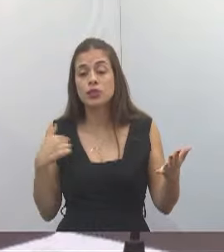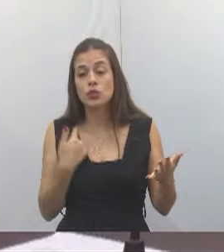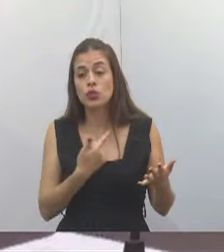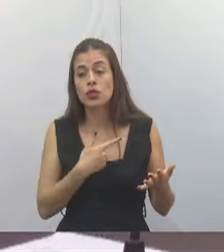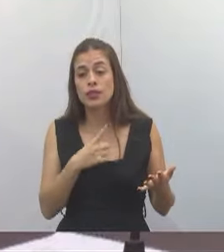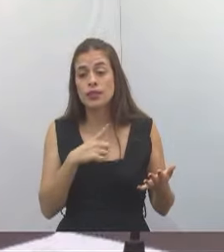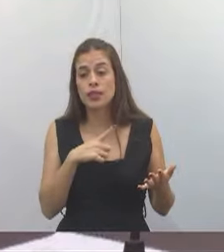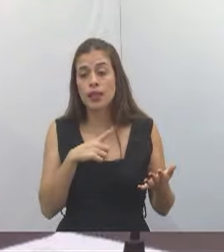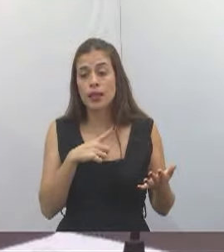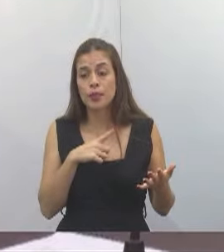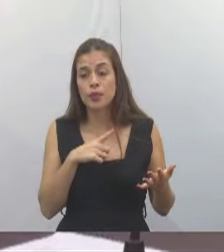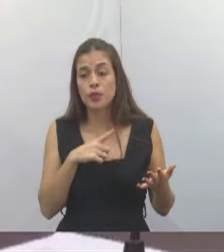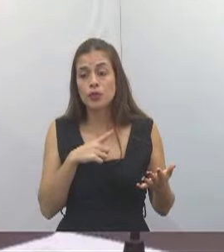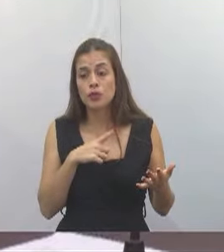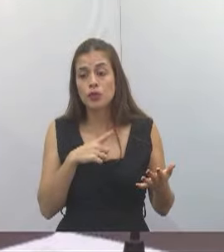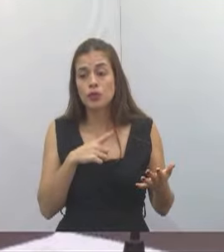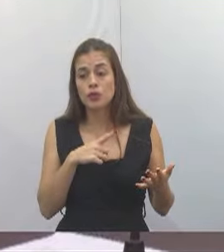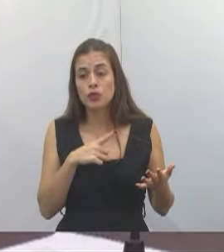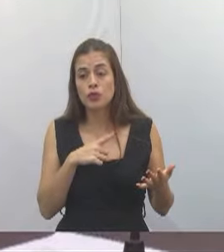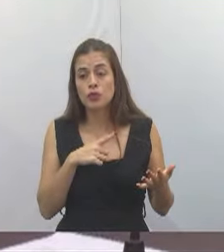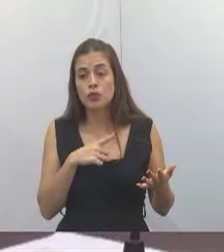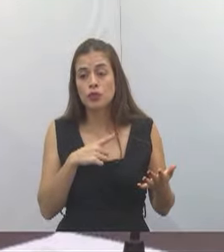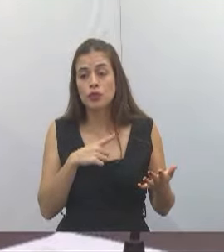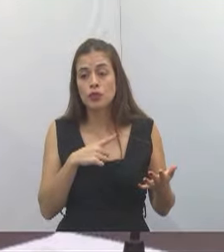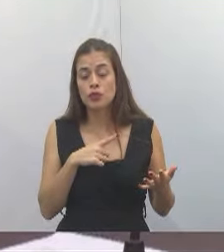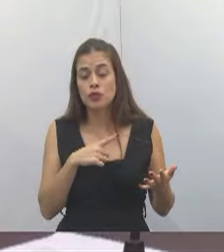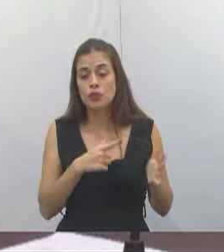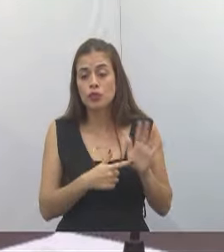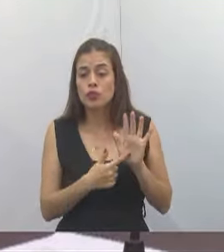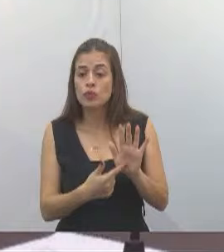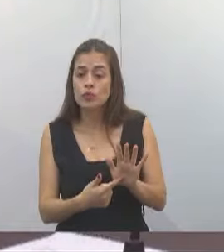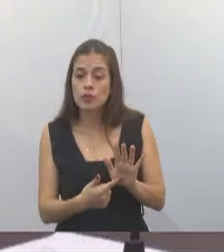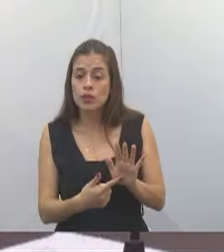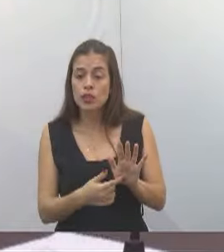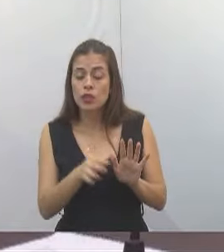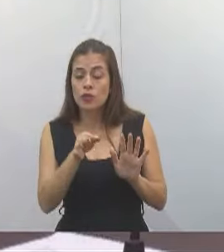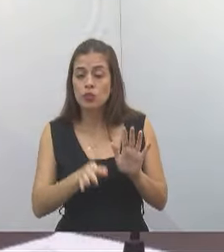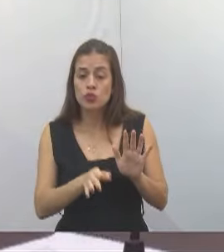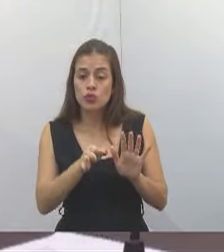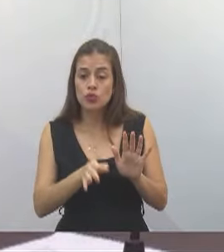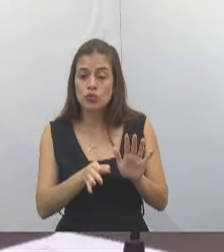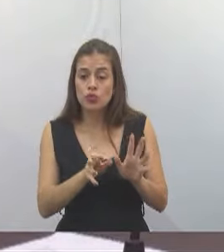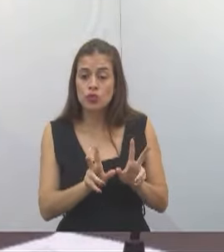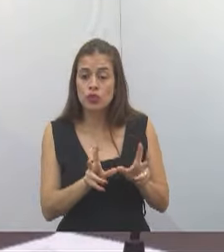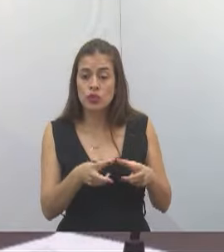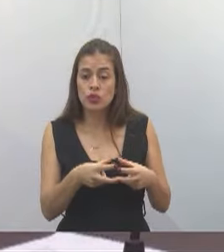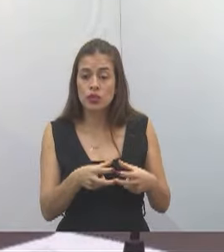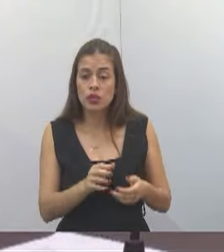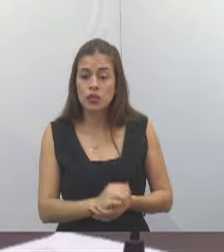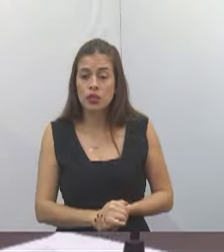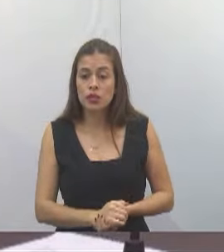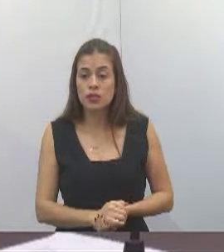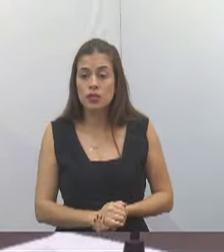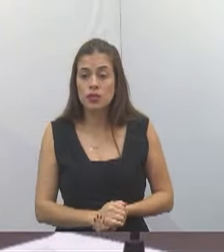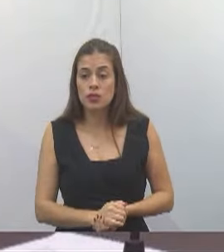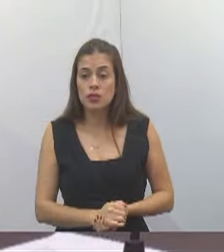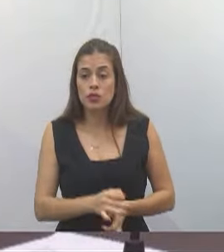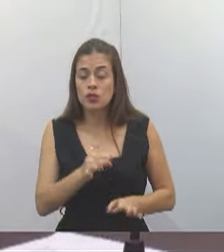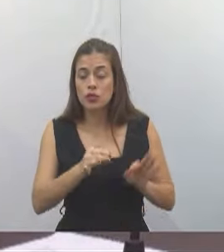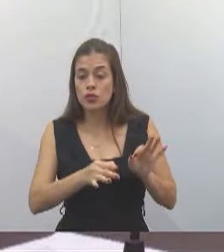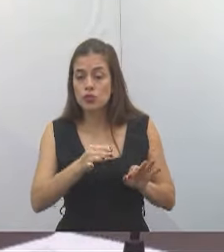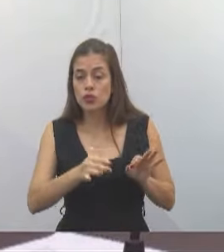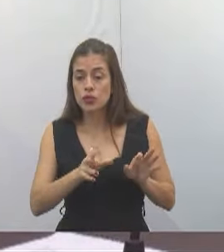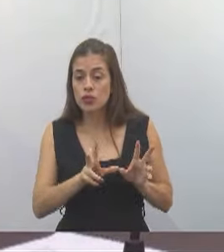aqui um acórdão que foi apresentado pelo jurídico desta casa, que também o jurídico